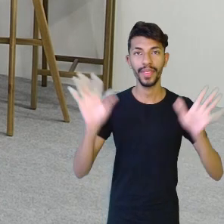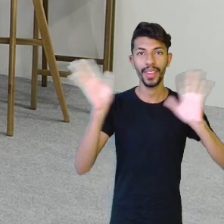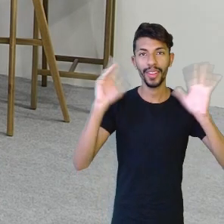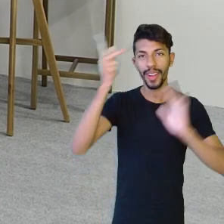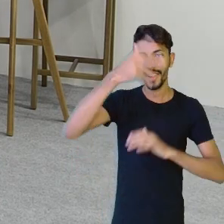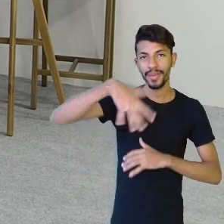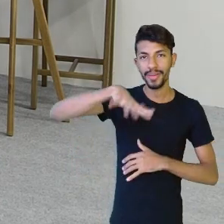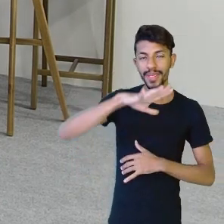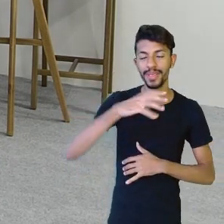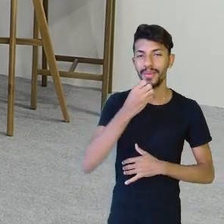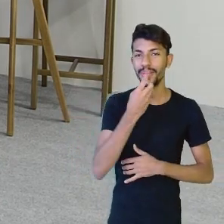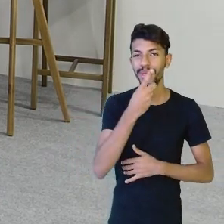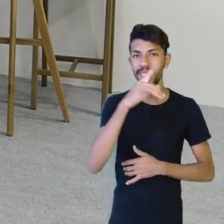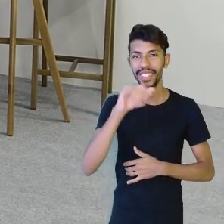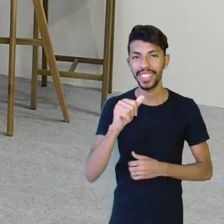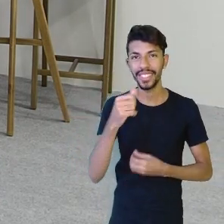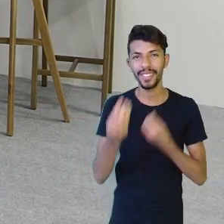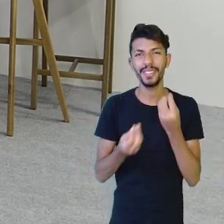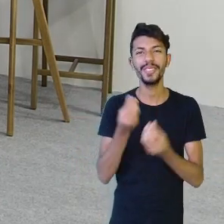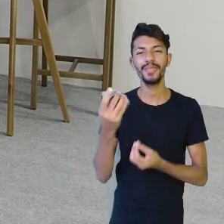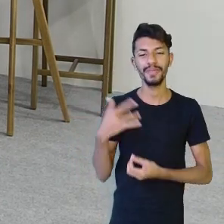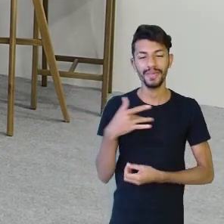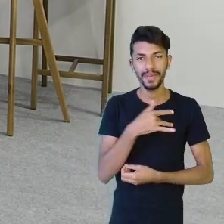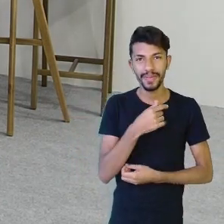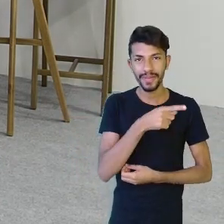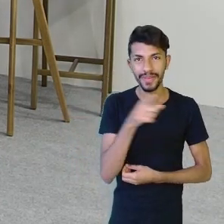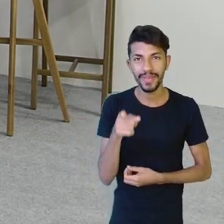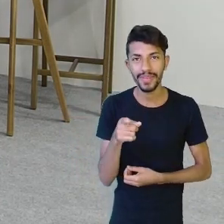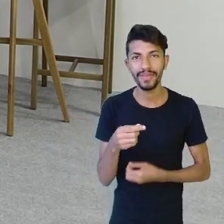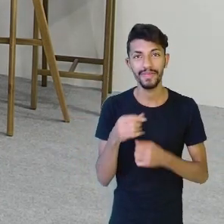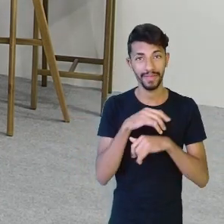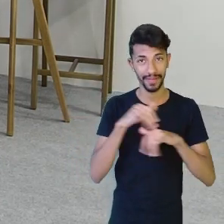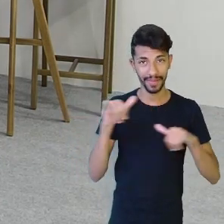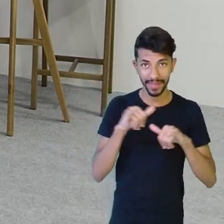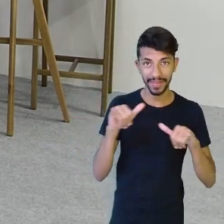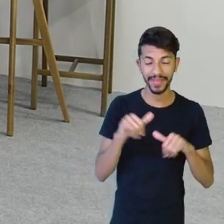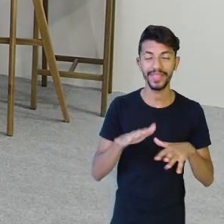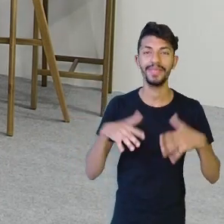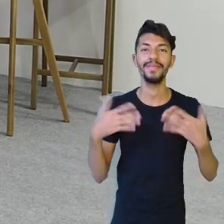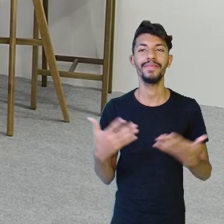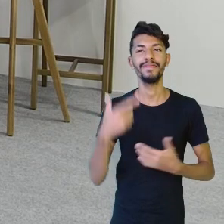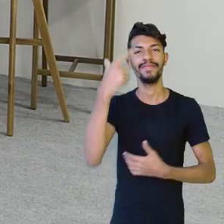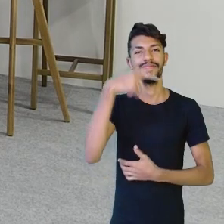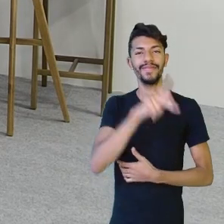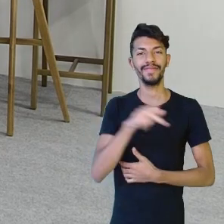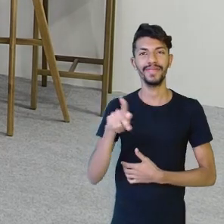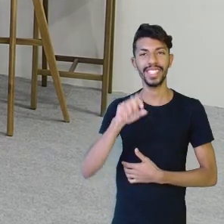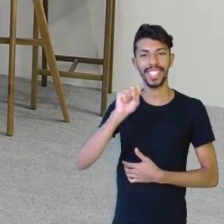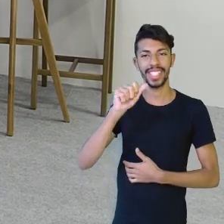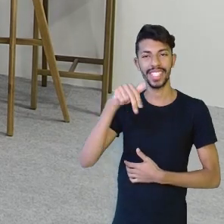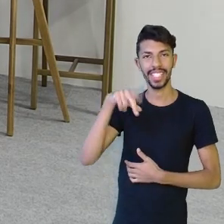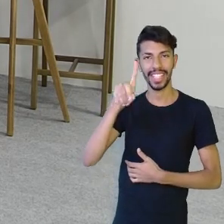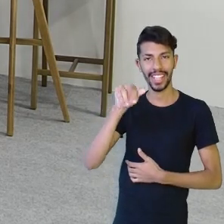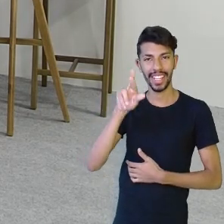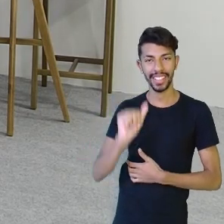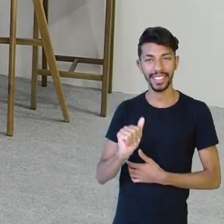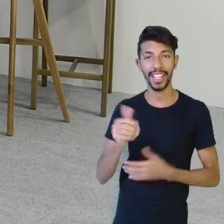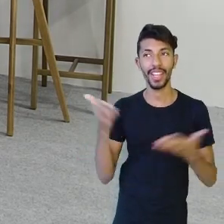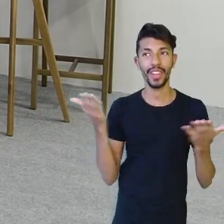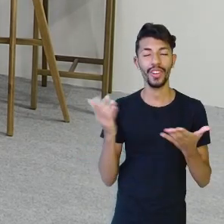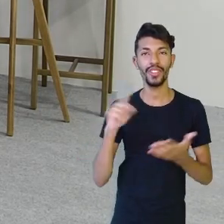Olá pessoal, bom dia, como estão vocês? Tudo tranquilo por hoje? Pois é, professora Sandra Duarte, hoje a gente vai falar